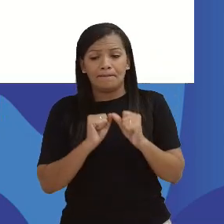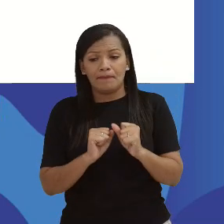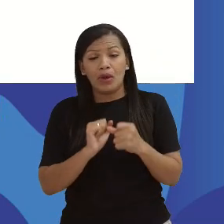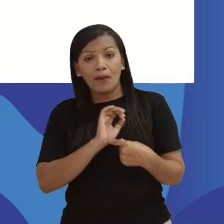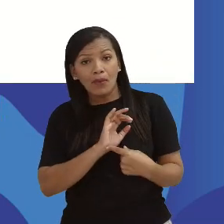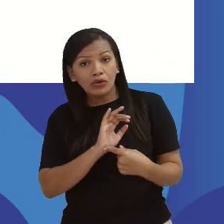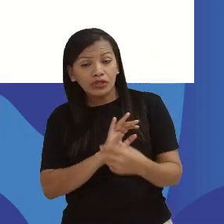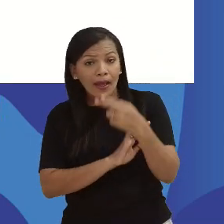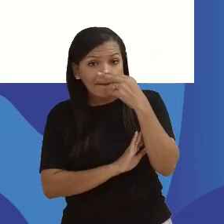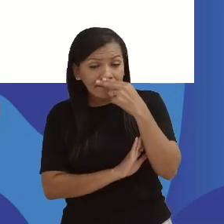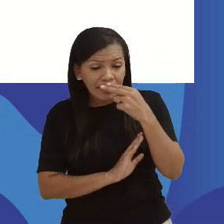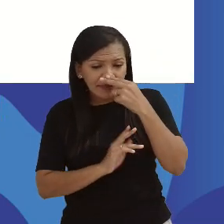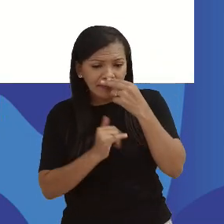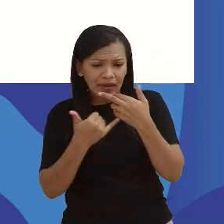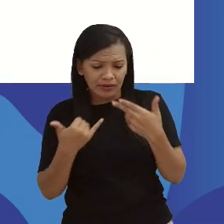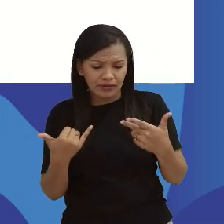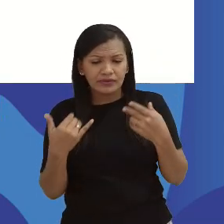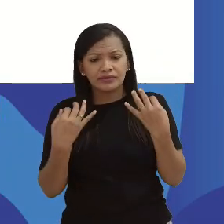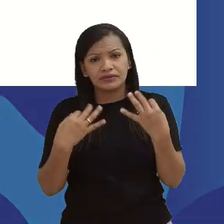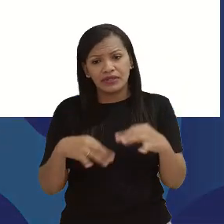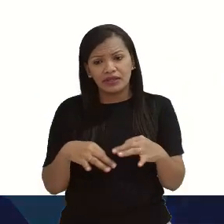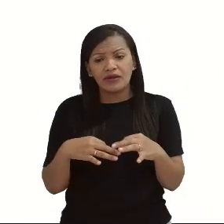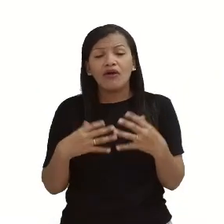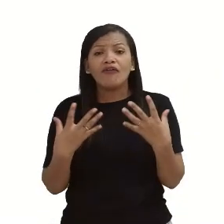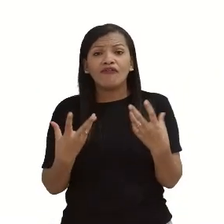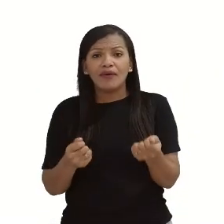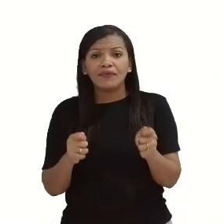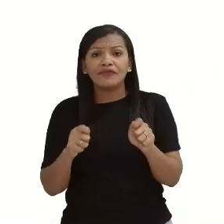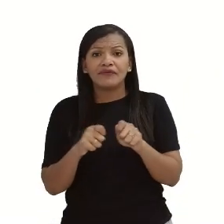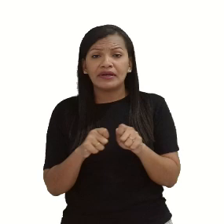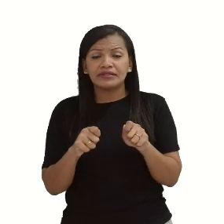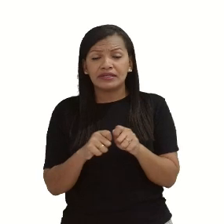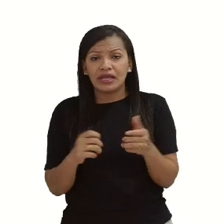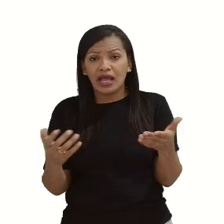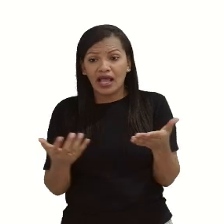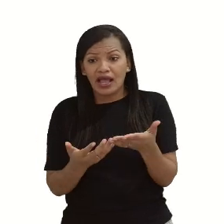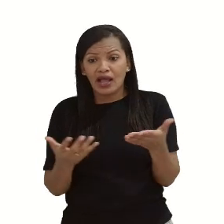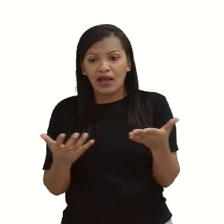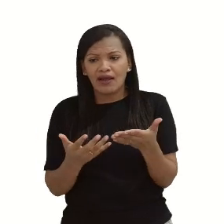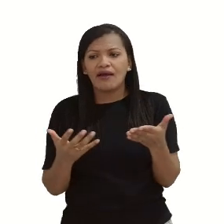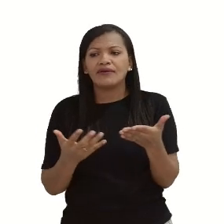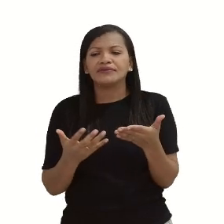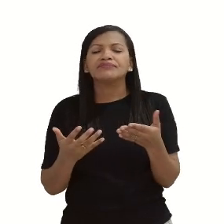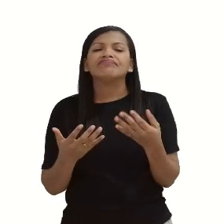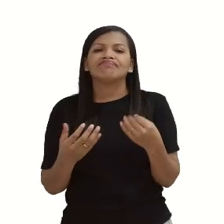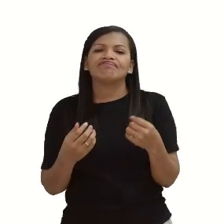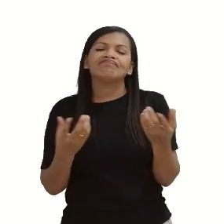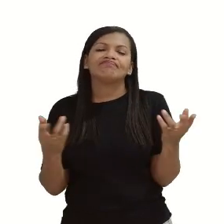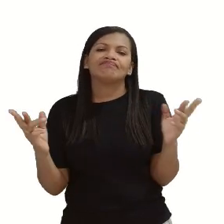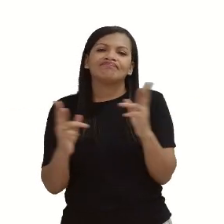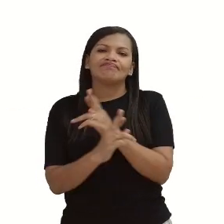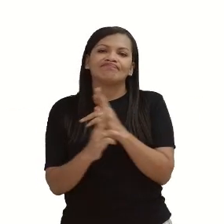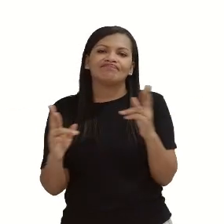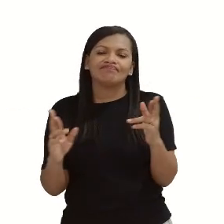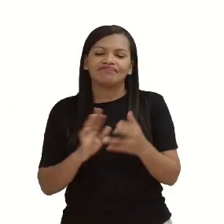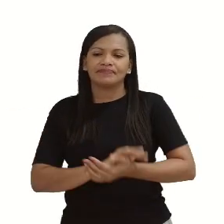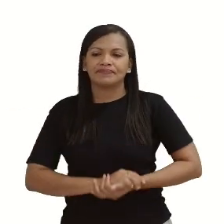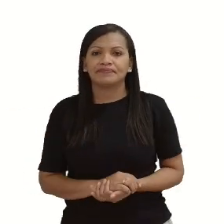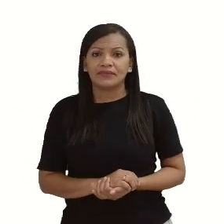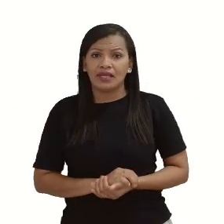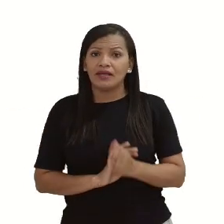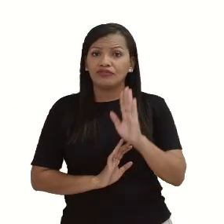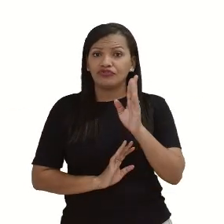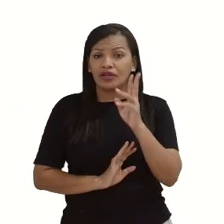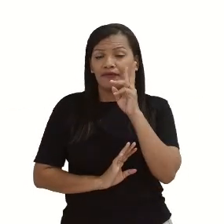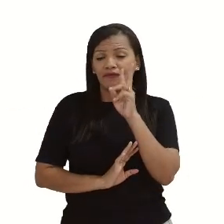uma mesma coisa, certo? Bora fazer essa questão aqui para relacionar gráficos e tabelas. Batendo o olho aí nessa questão, já observa